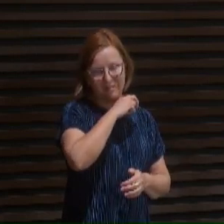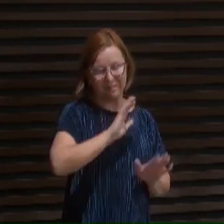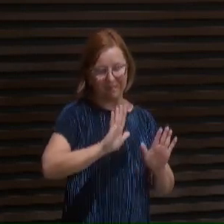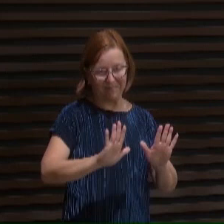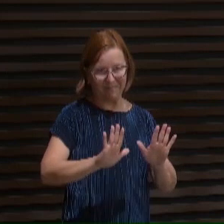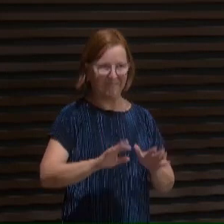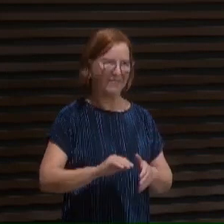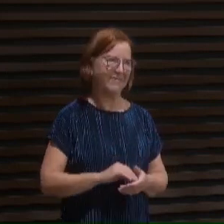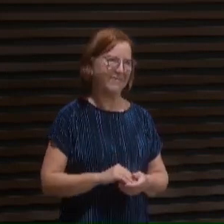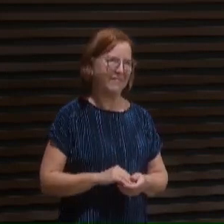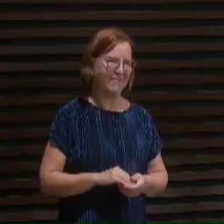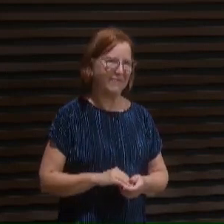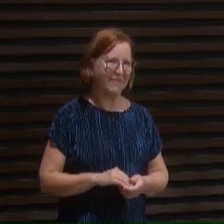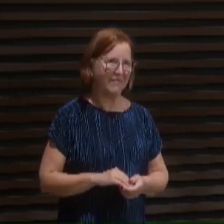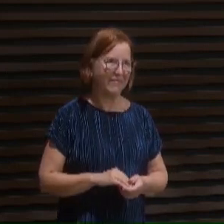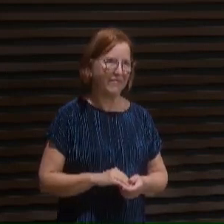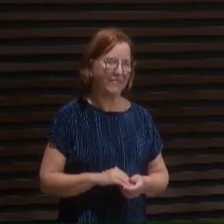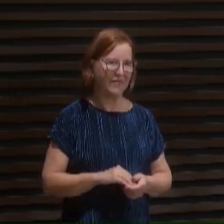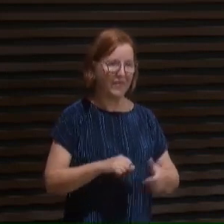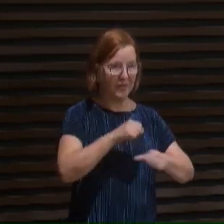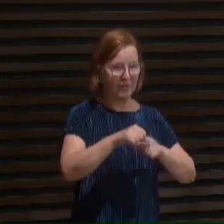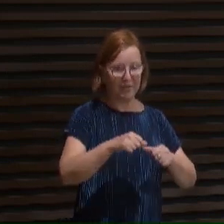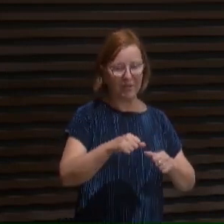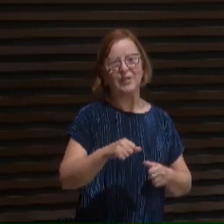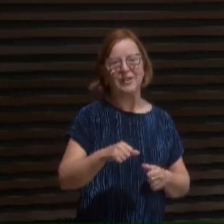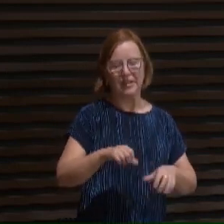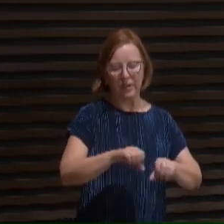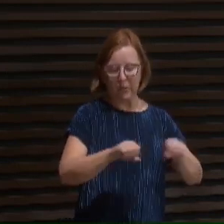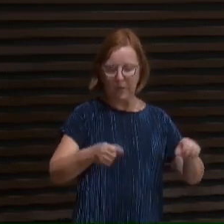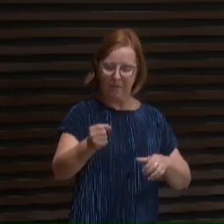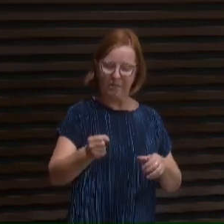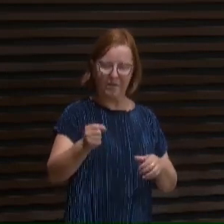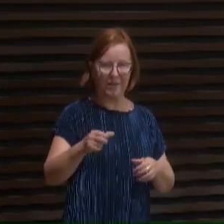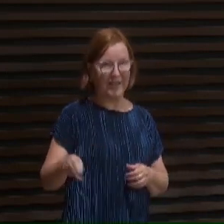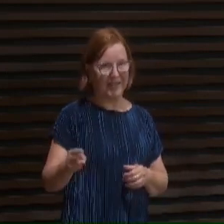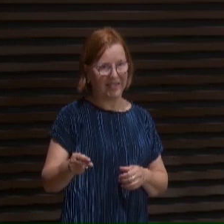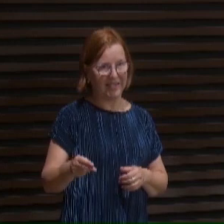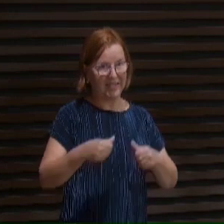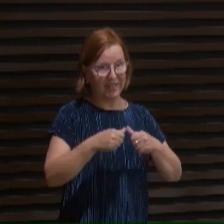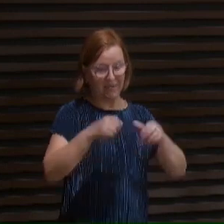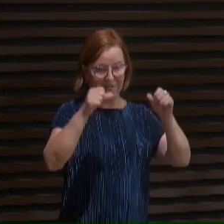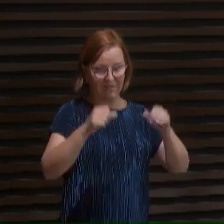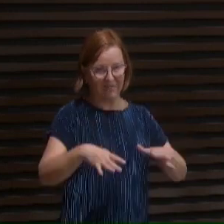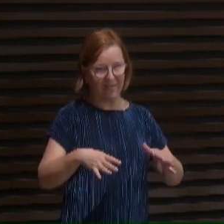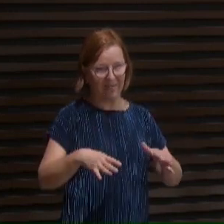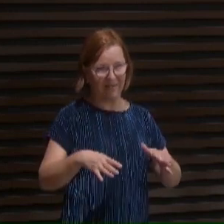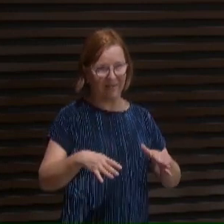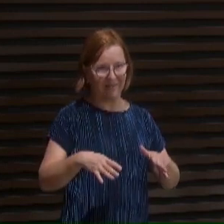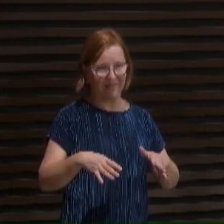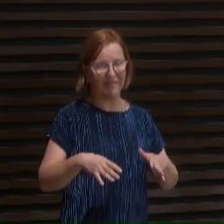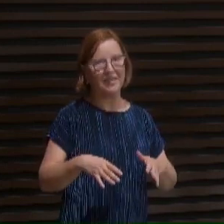só, se tornando o bordão eterno. Esse é o sinal da encarnação de